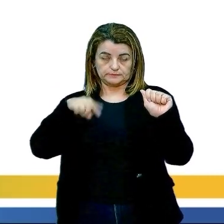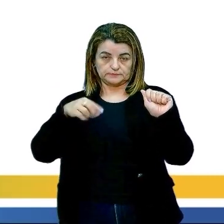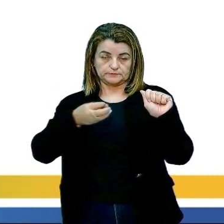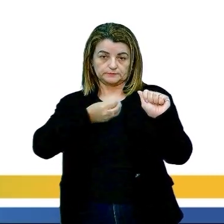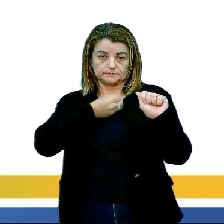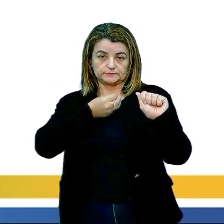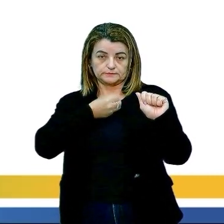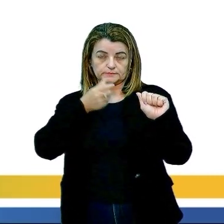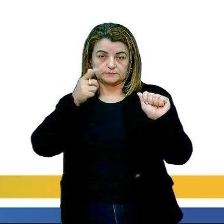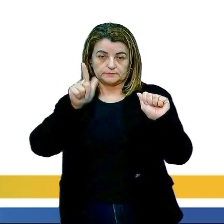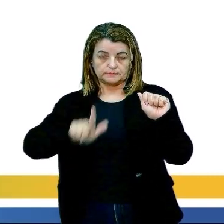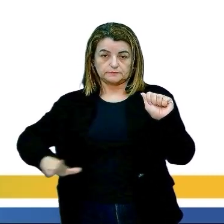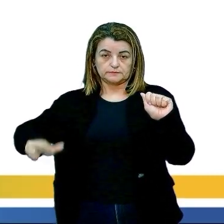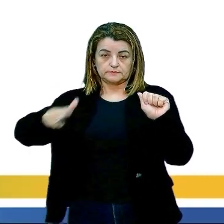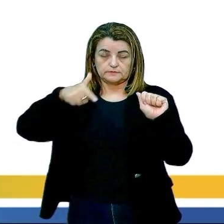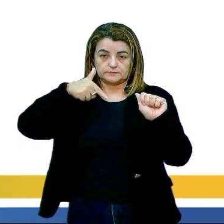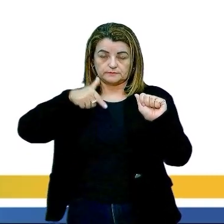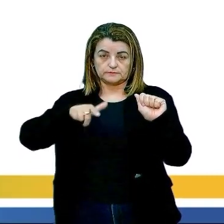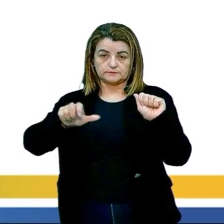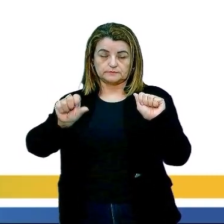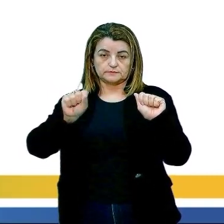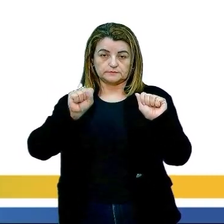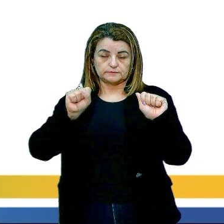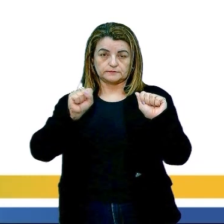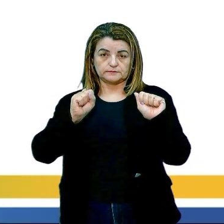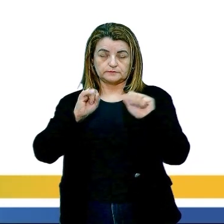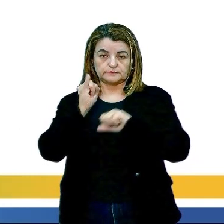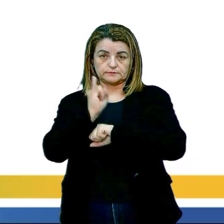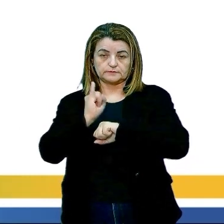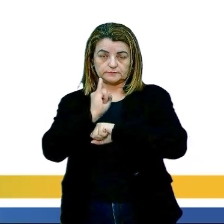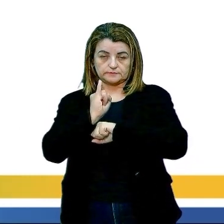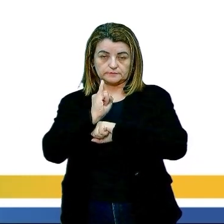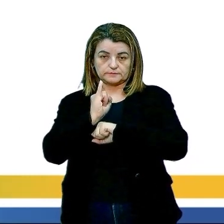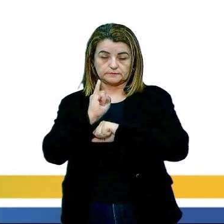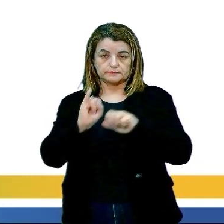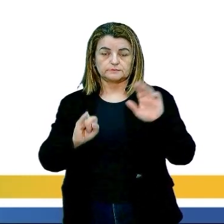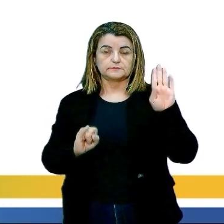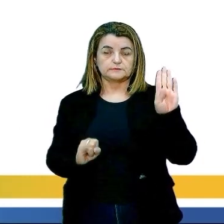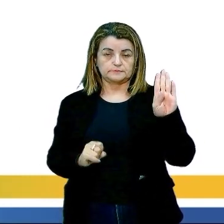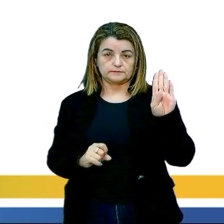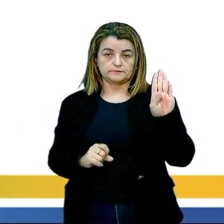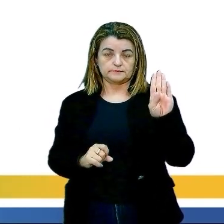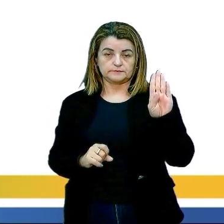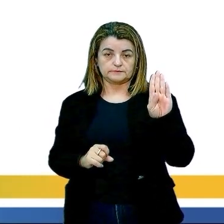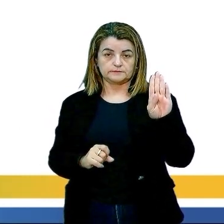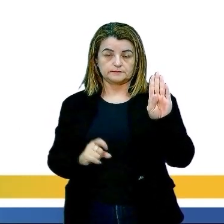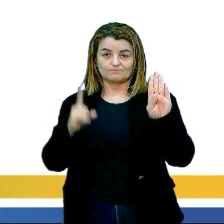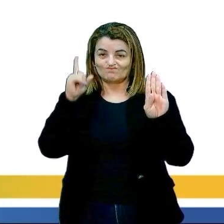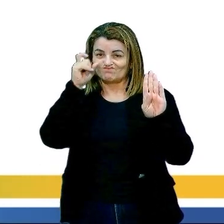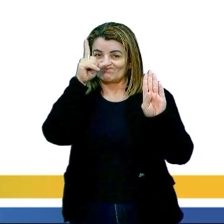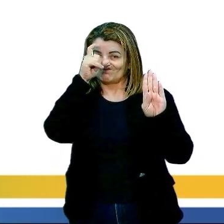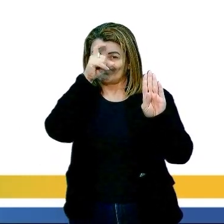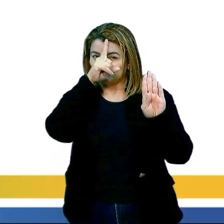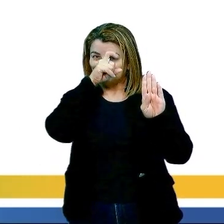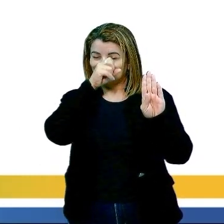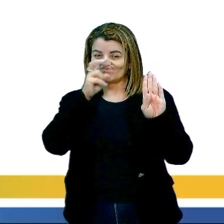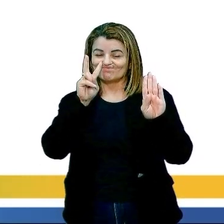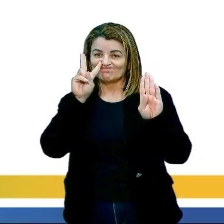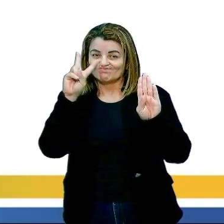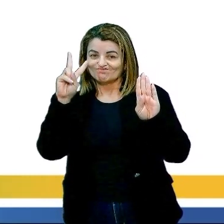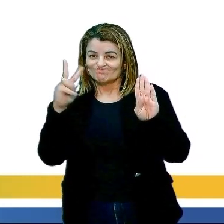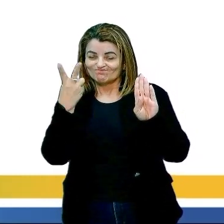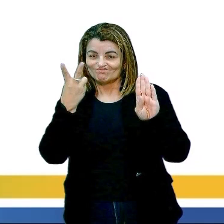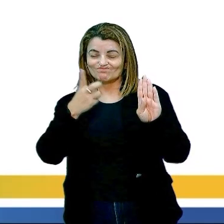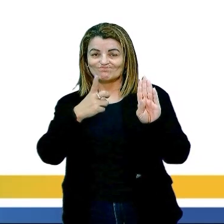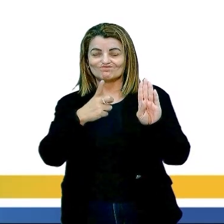do uso de linguagem informal sobre a língua padrão. Letra B. Dificuldade de reconhecer